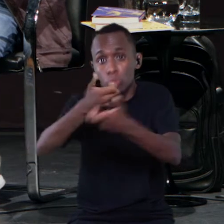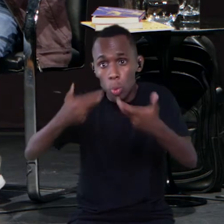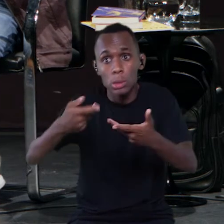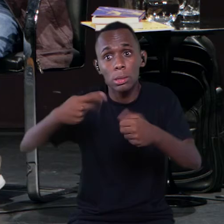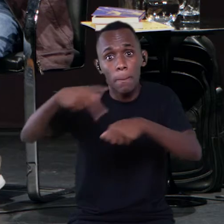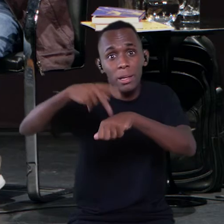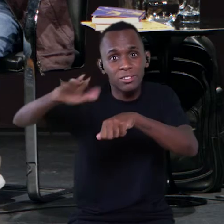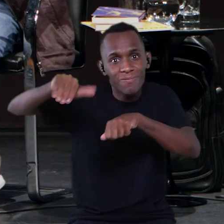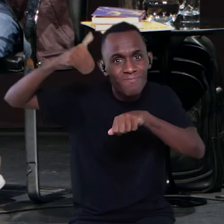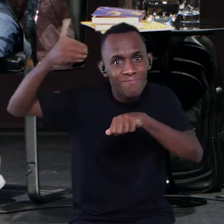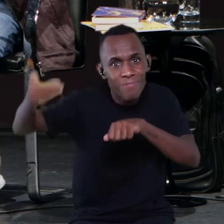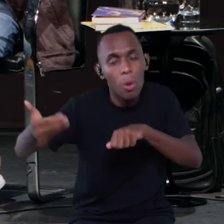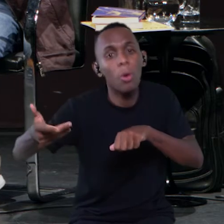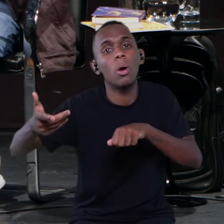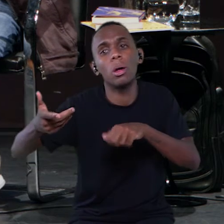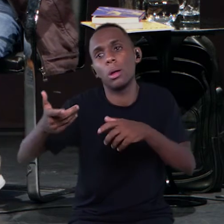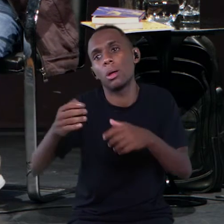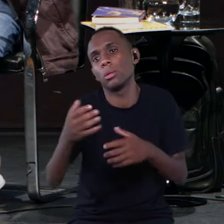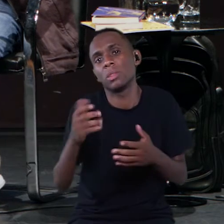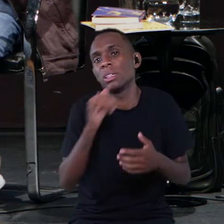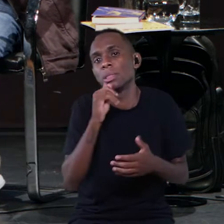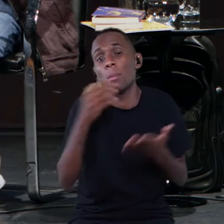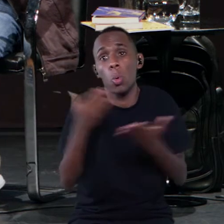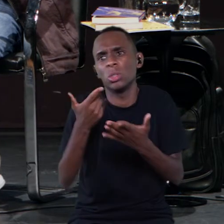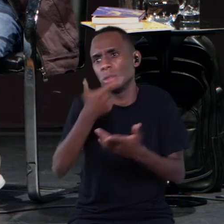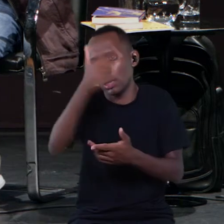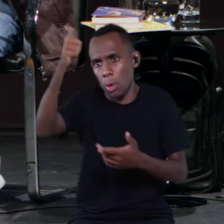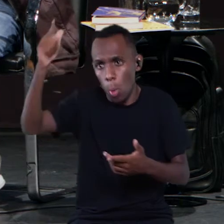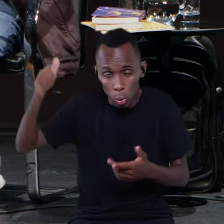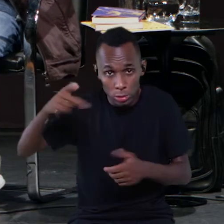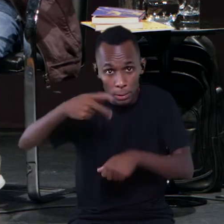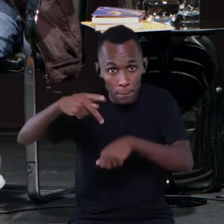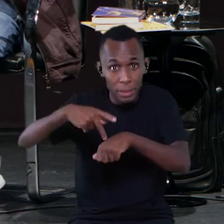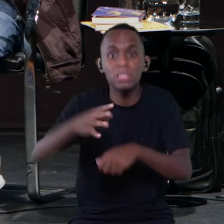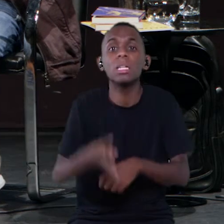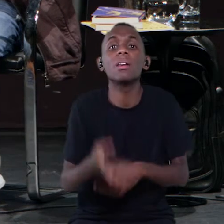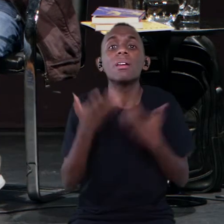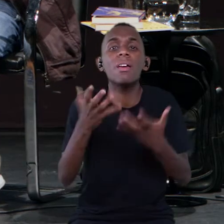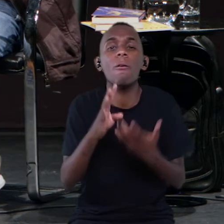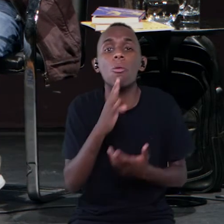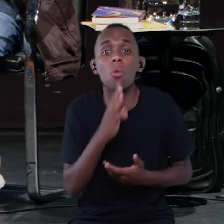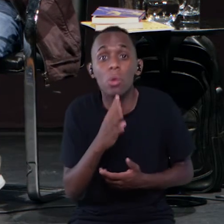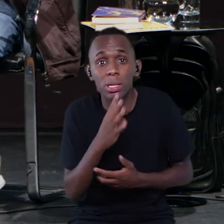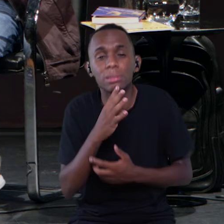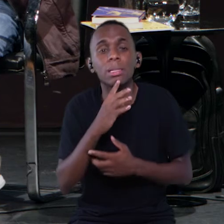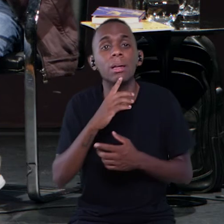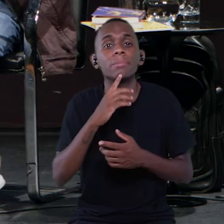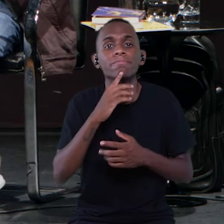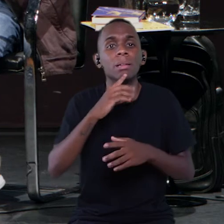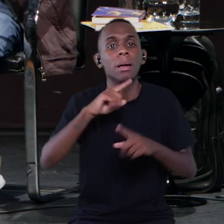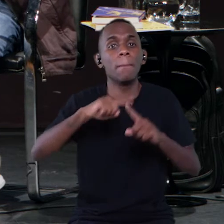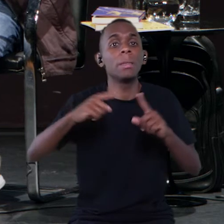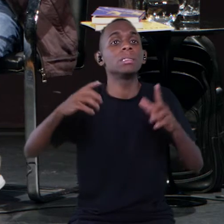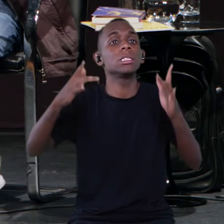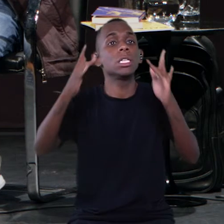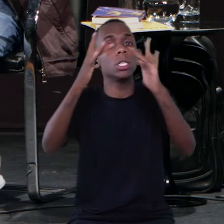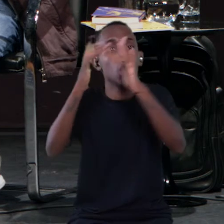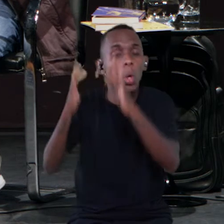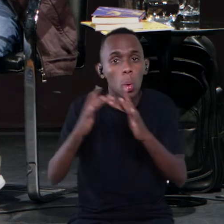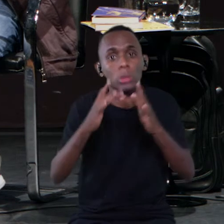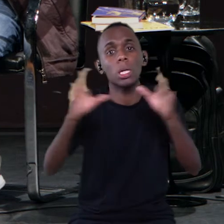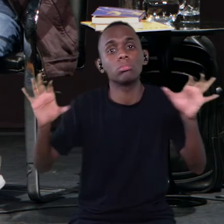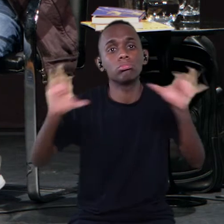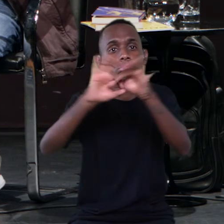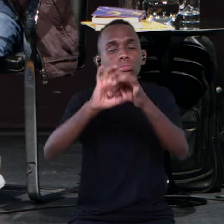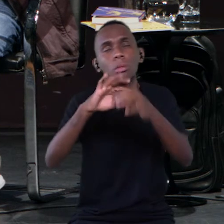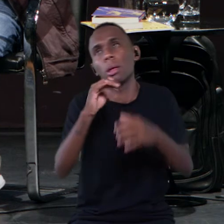Há uma curiosidade contemporânea hoje, em vários países do mundo, de conhecer essas realidades que são locais, mas que se conectam com outras. O que o